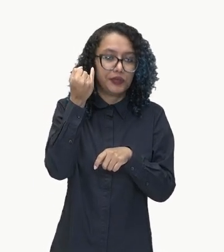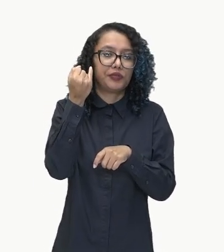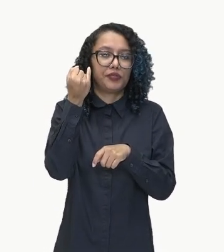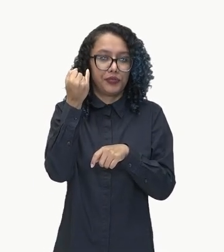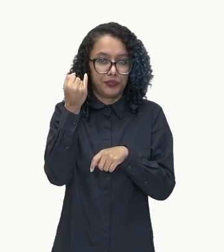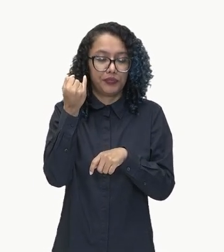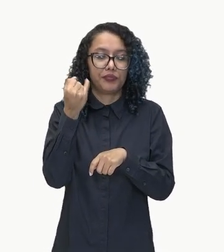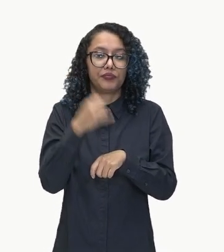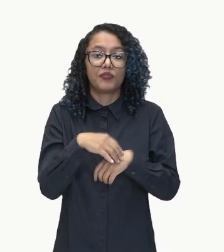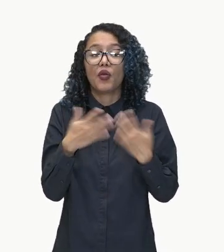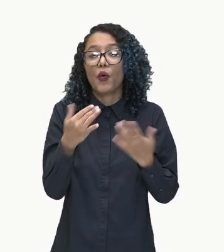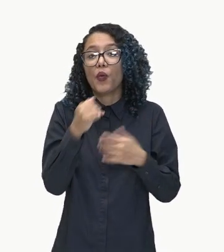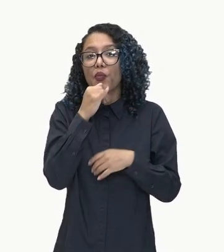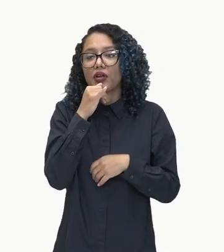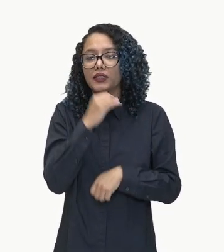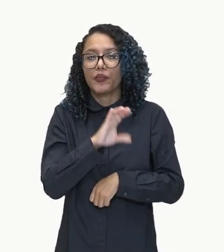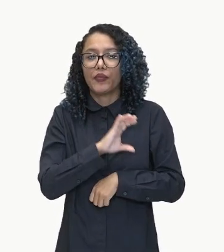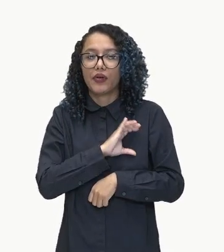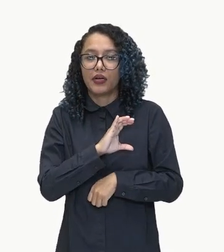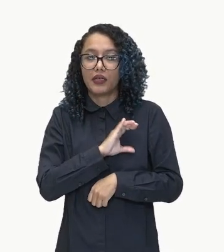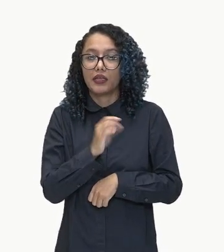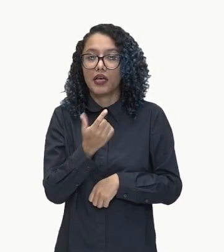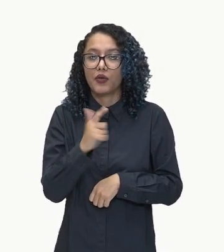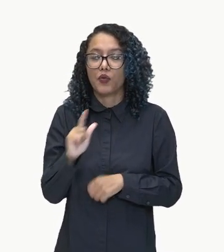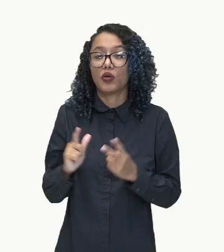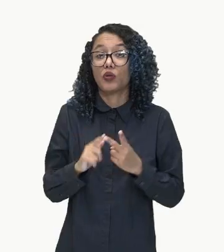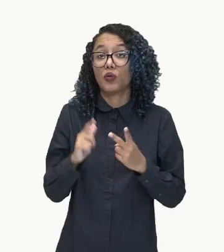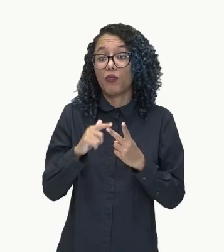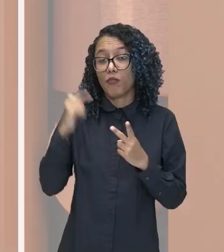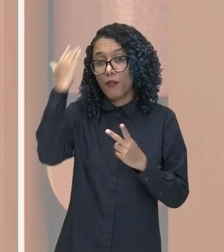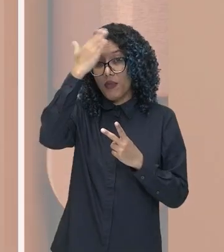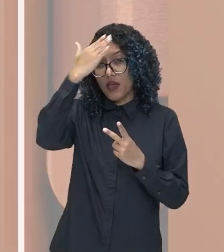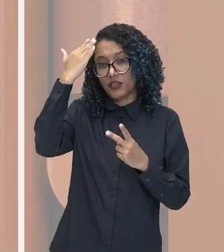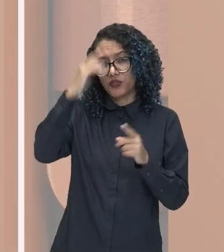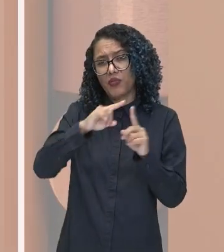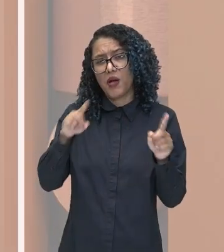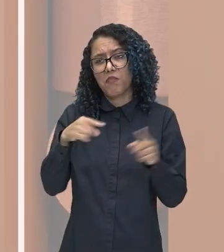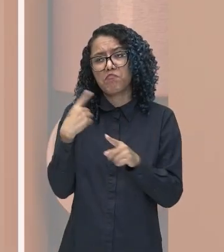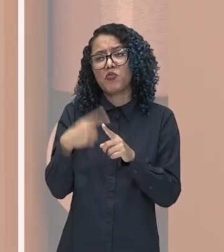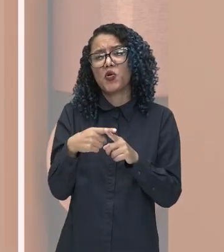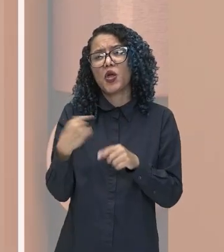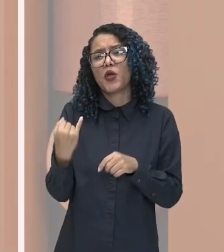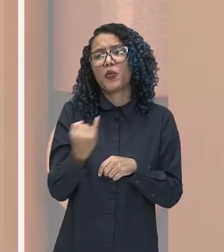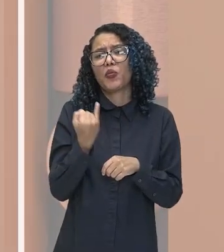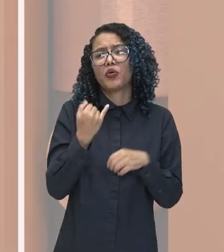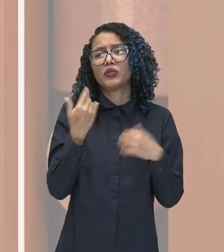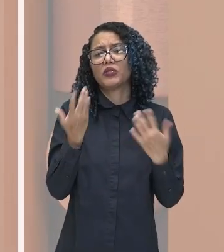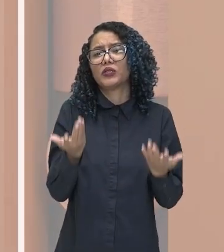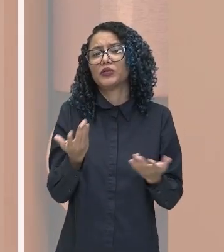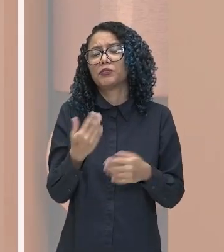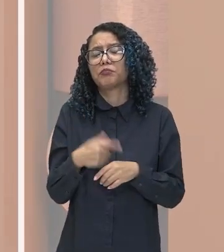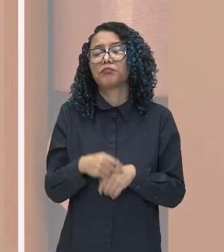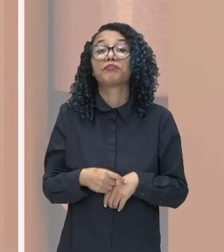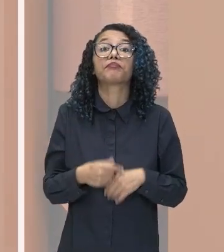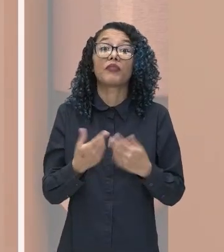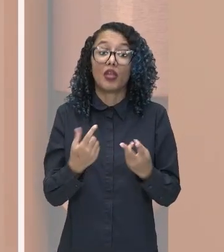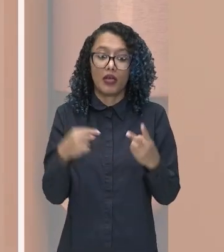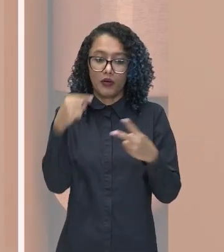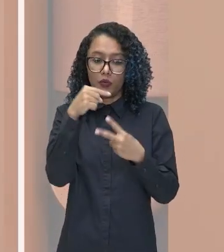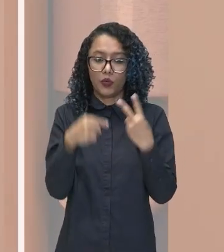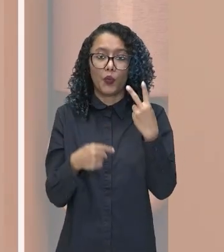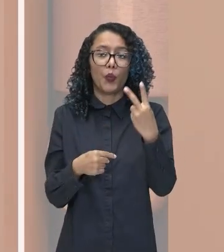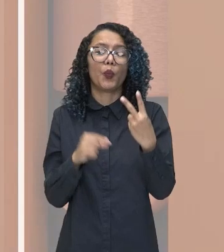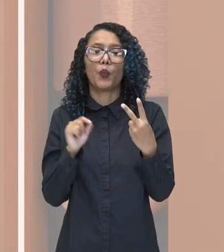aí o Canadá e o México. Mas por quê, professora? Porque o Canadá e o México,